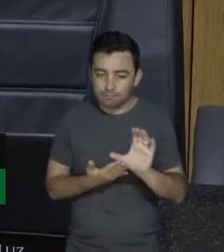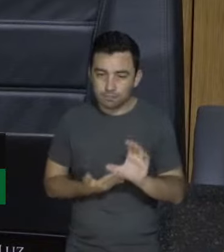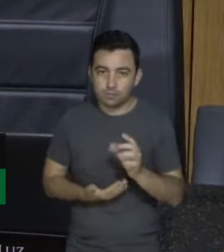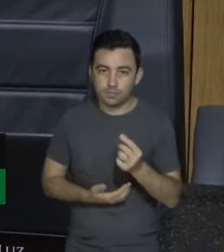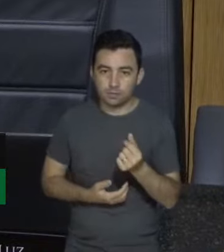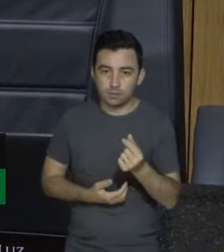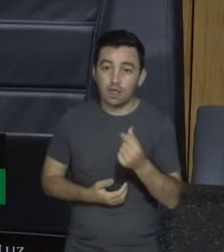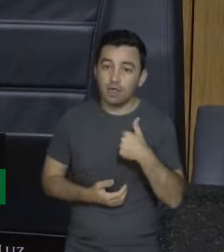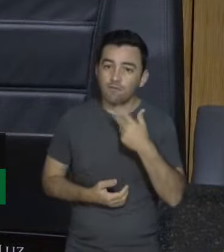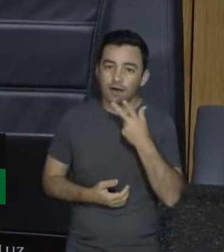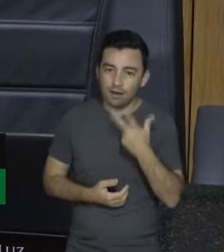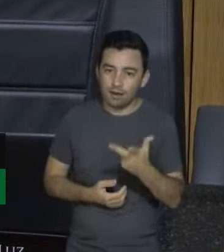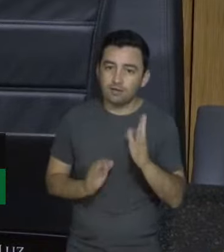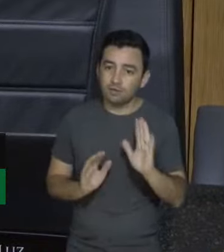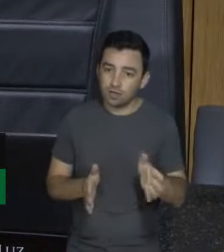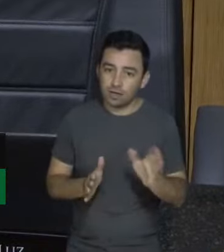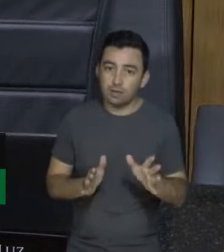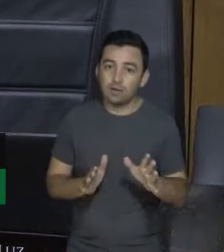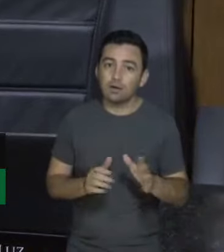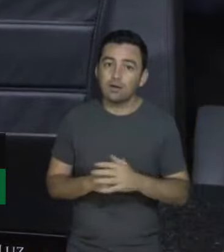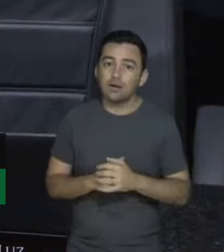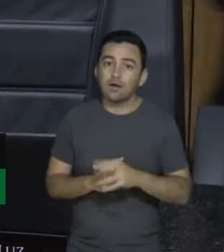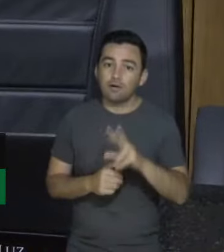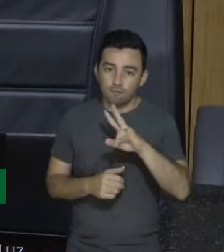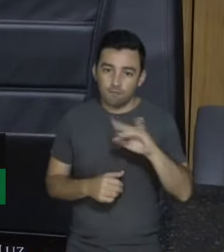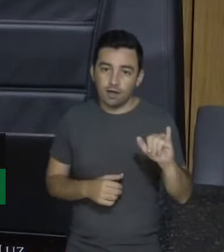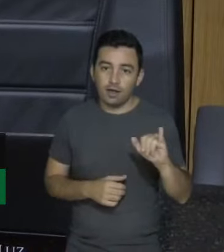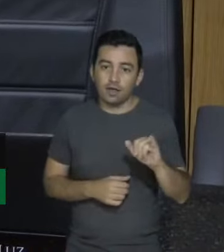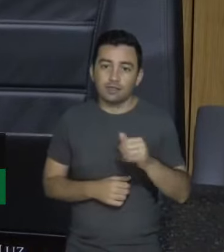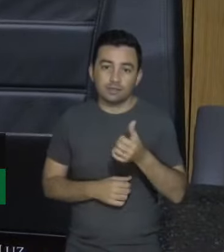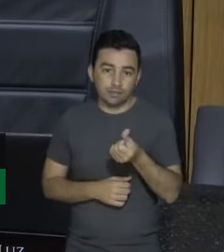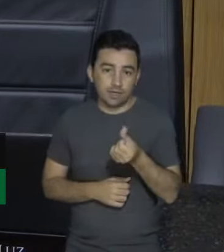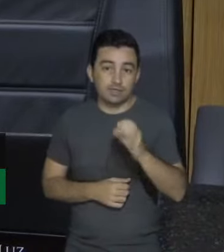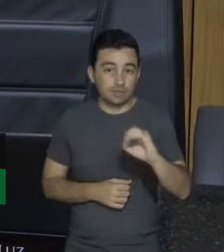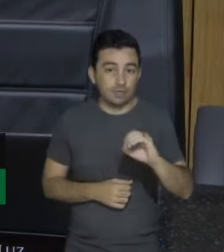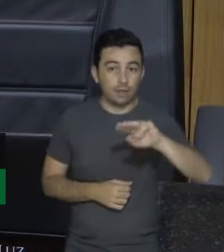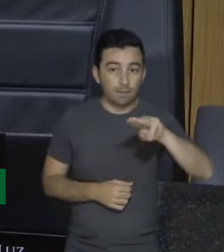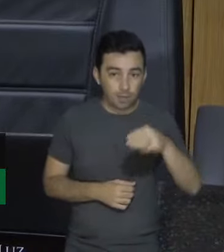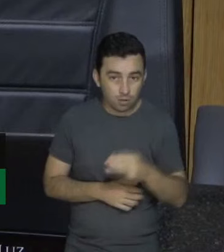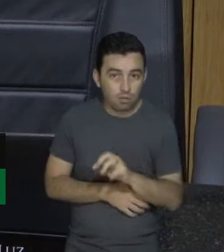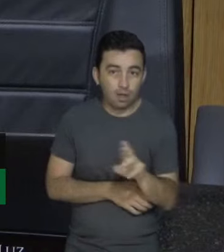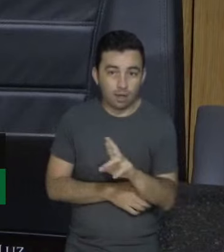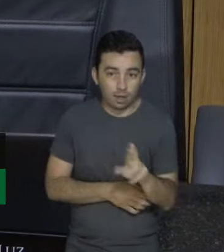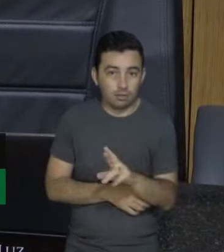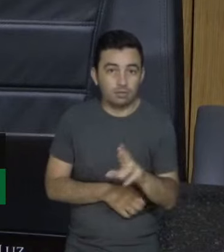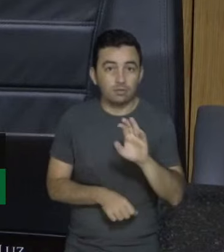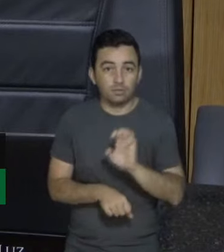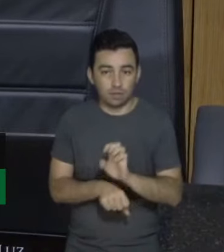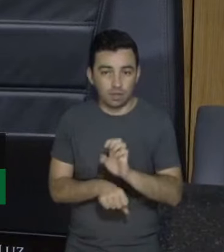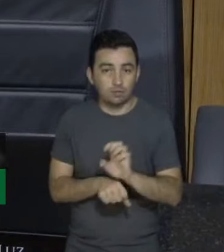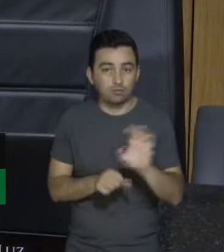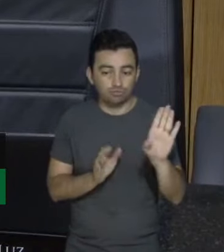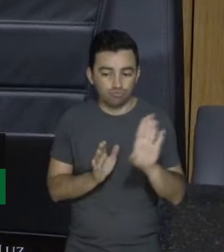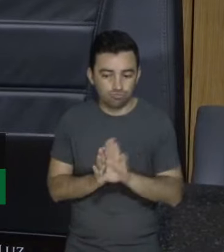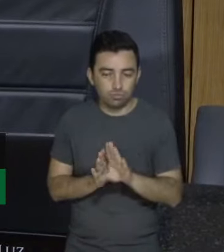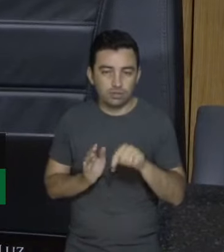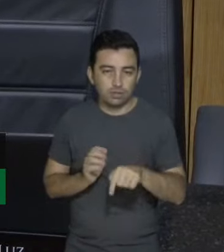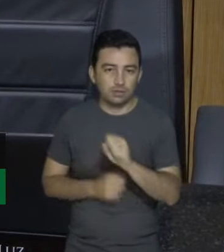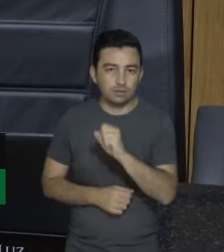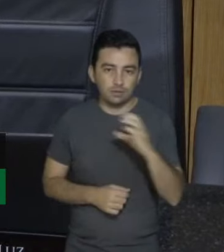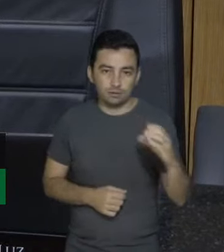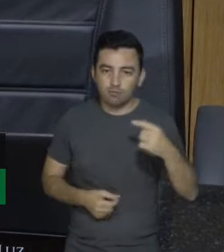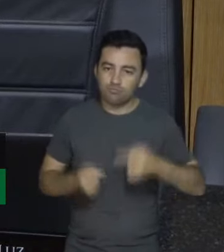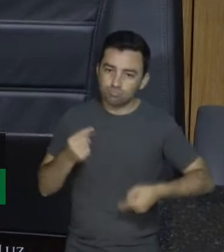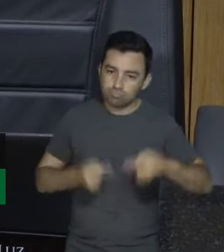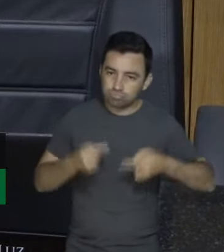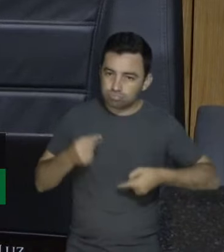voltar a dizer Tá previsto um montante de aproximadamente 60 milhões de reais por esta Santa Catarina então estamos em diálogo